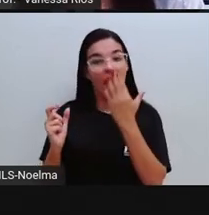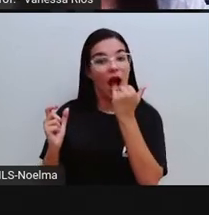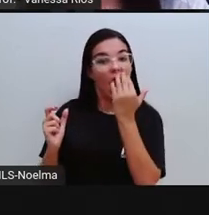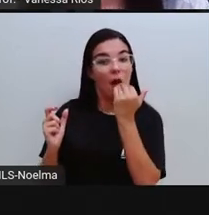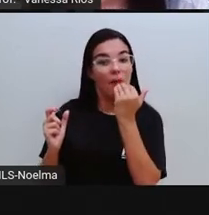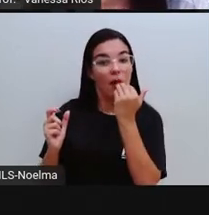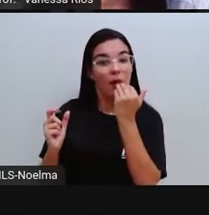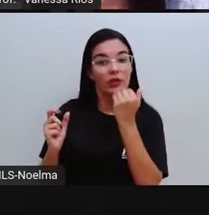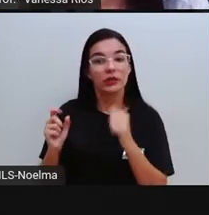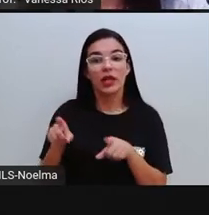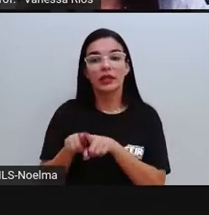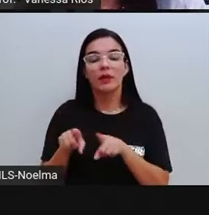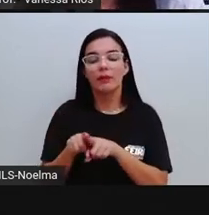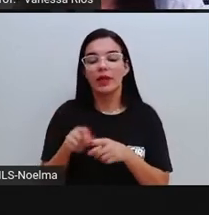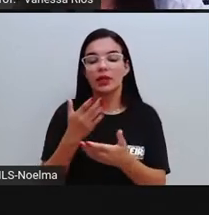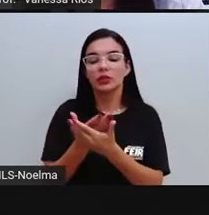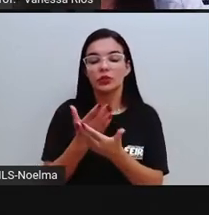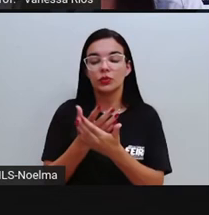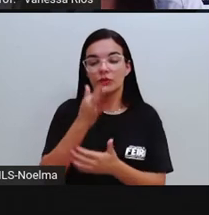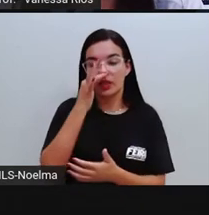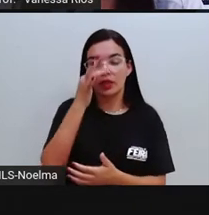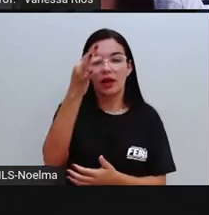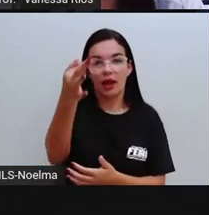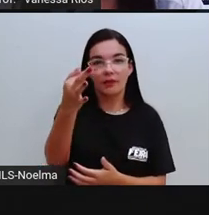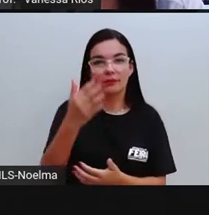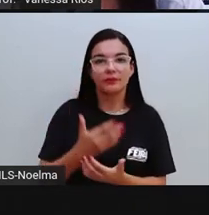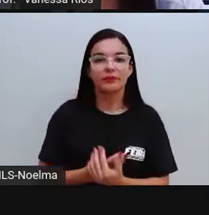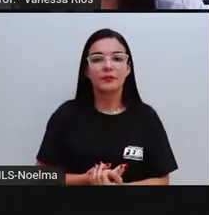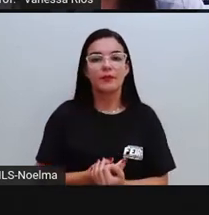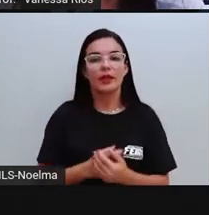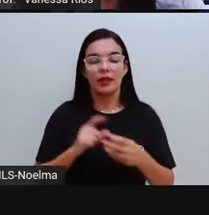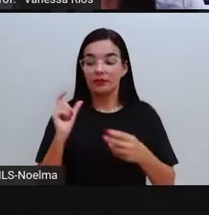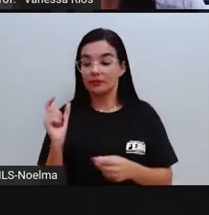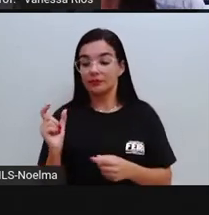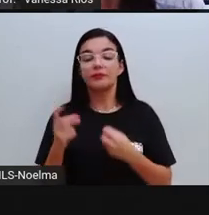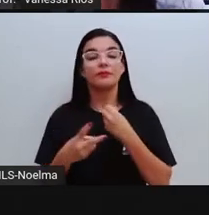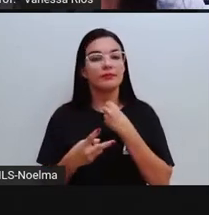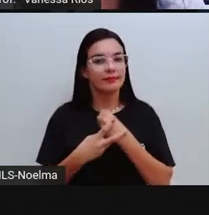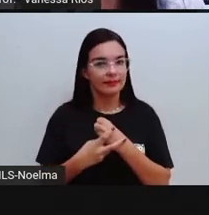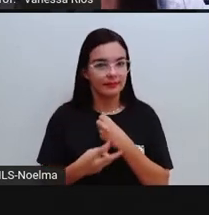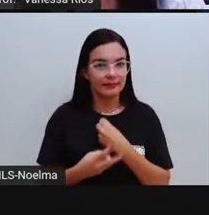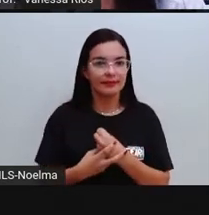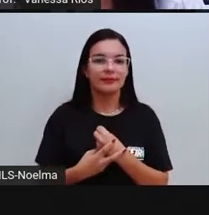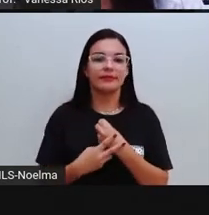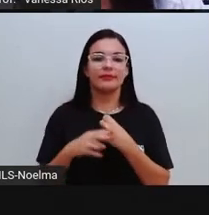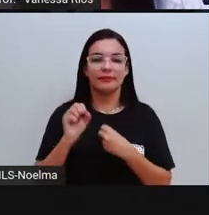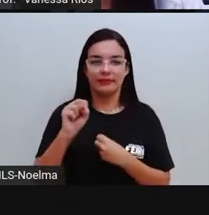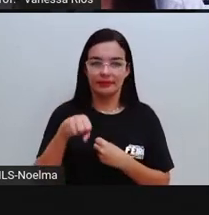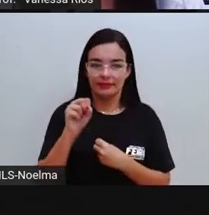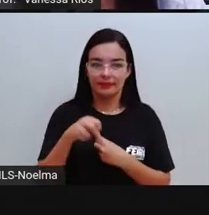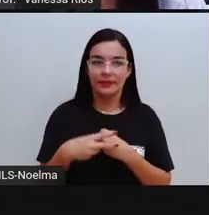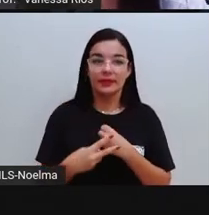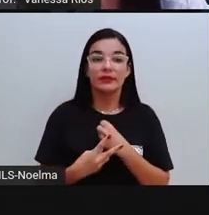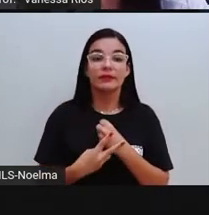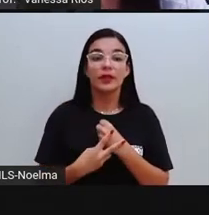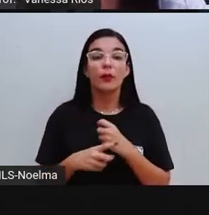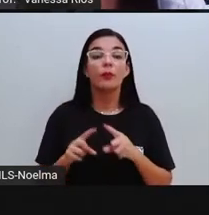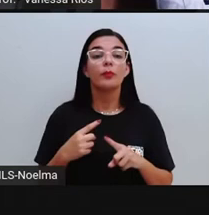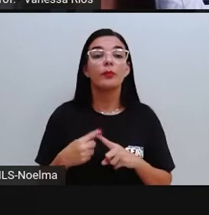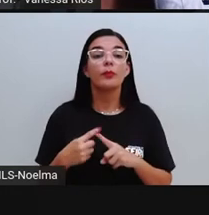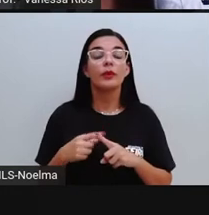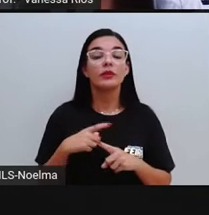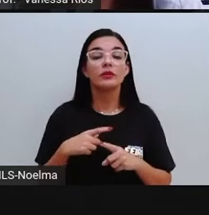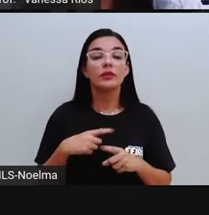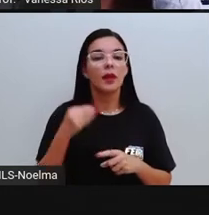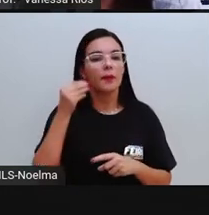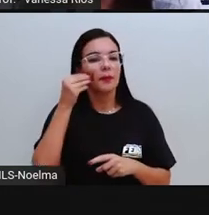e também a palavra estudará, que são aí, ó, verbos. Isso, verbos, porque são palavras que